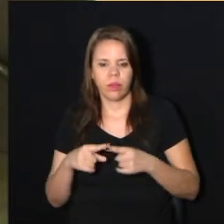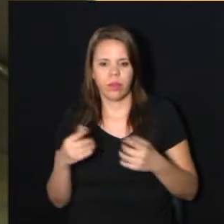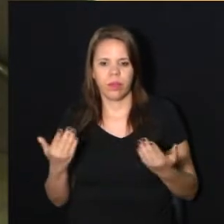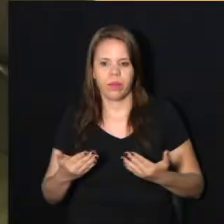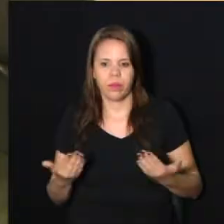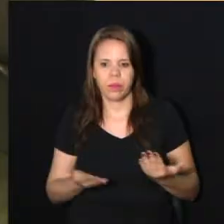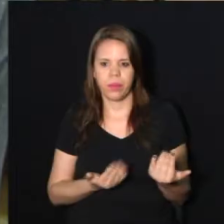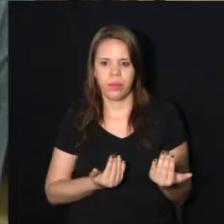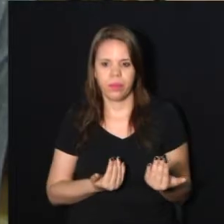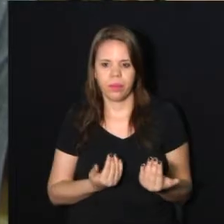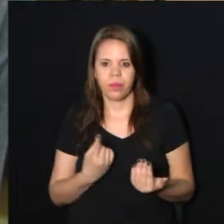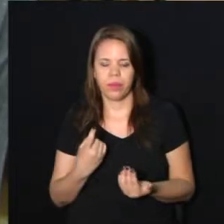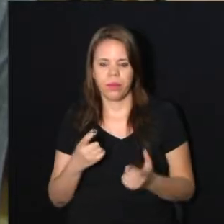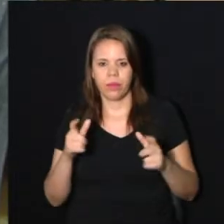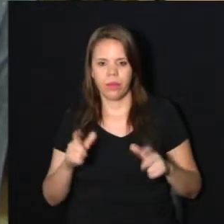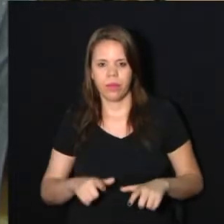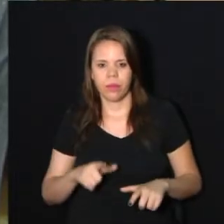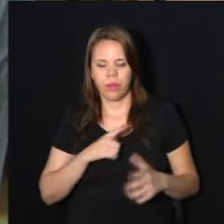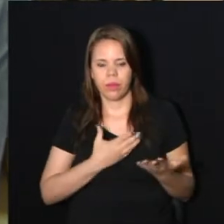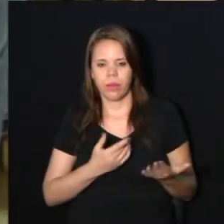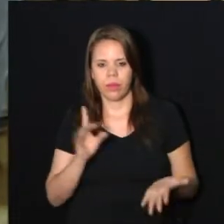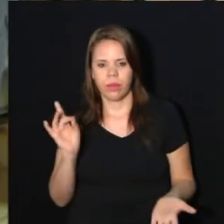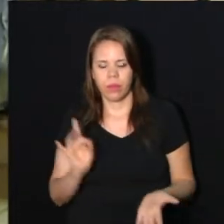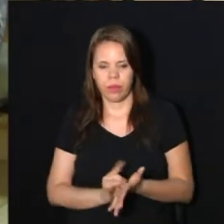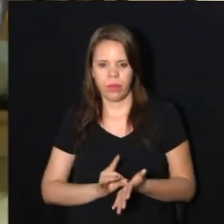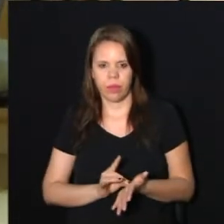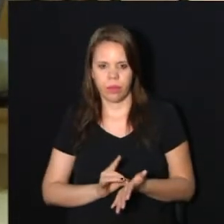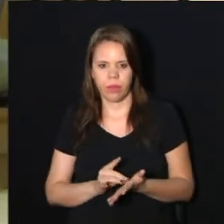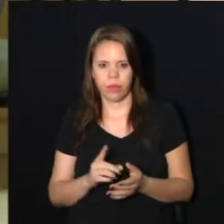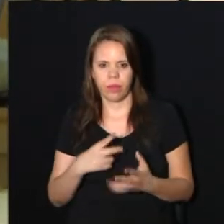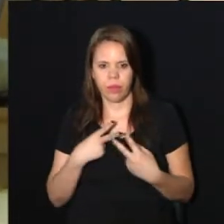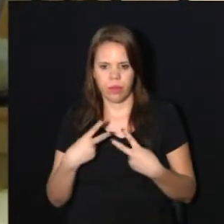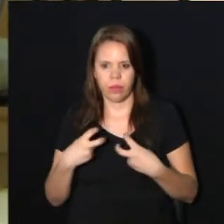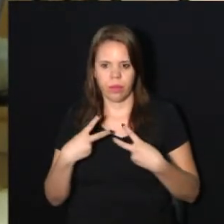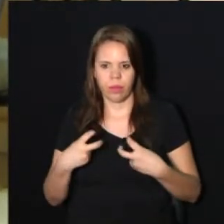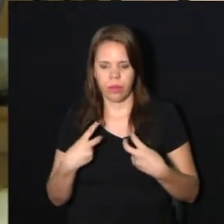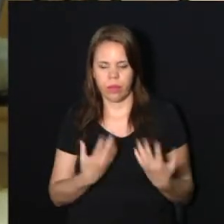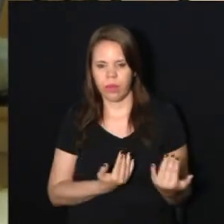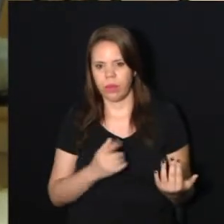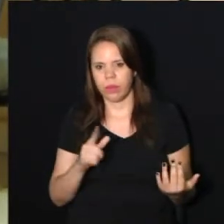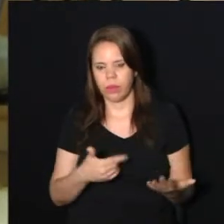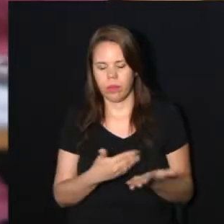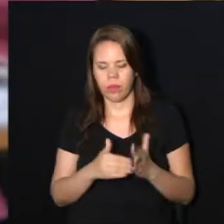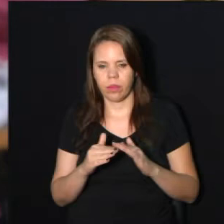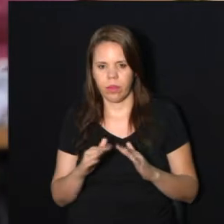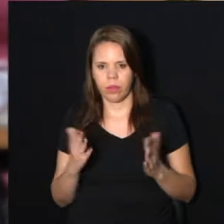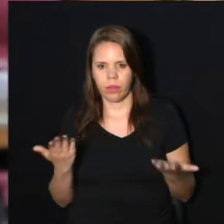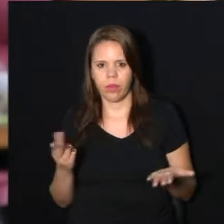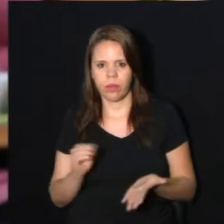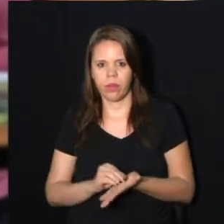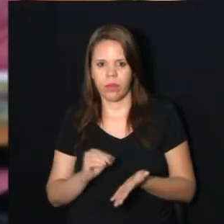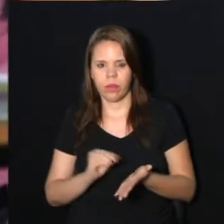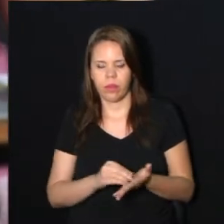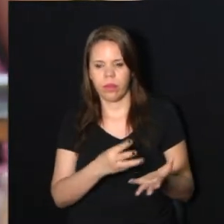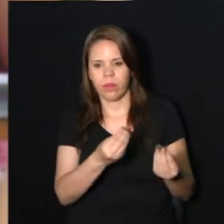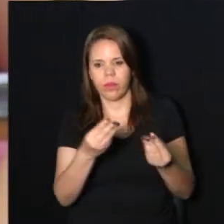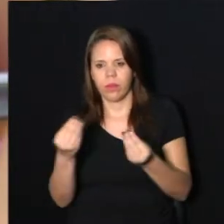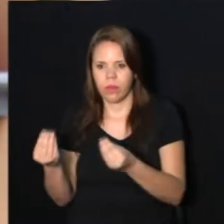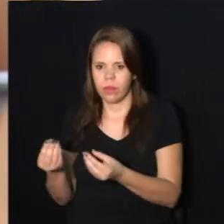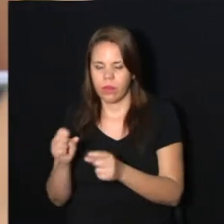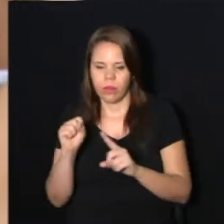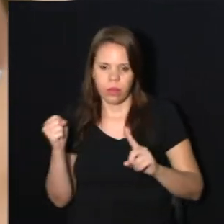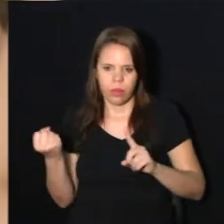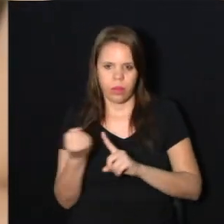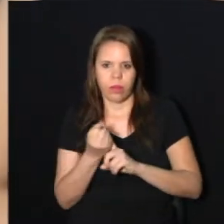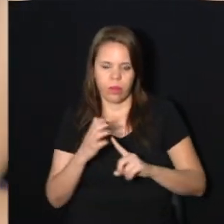os jovens, o único espaço que ele tem realmente para ele se identificar enquanto jovem é a escola. Falta muito dentro da